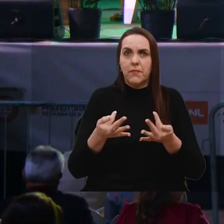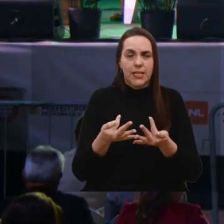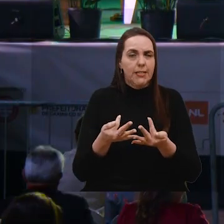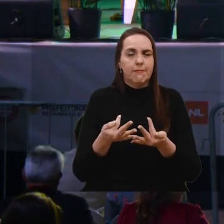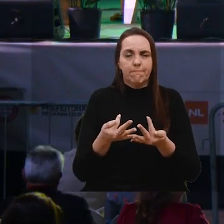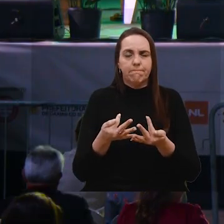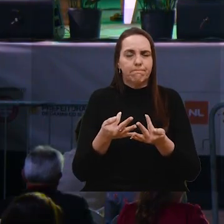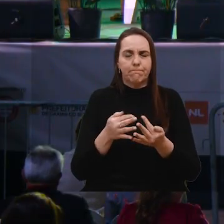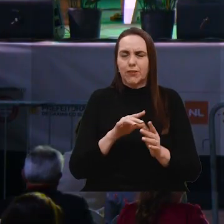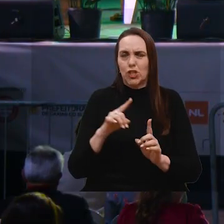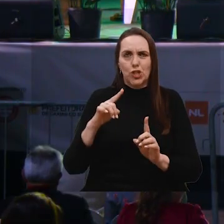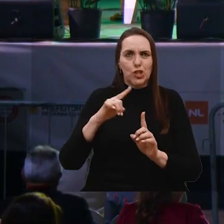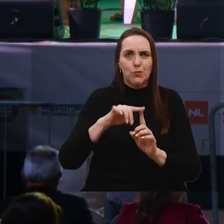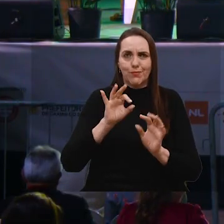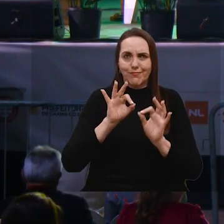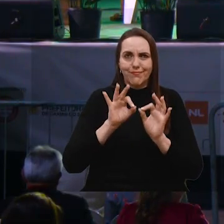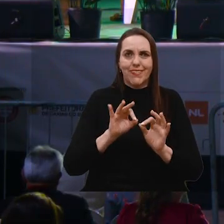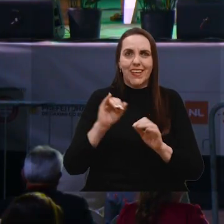Nasci em uma família